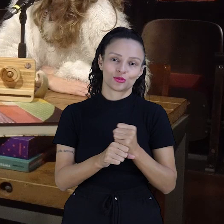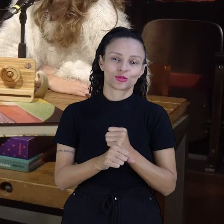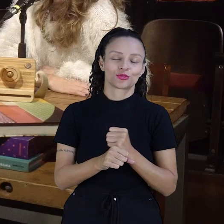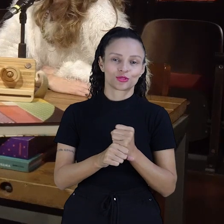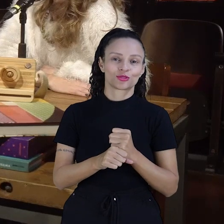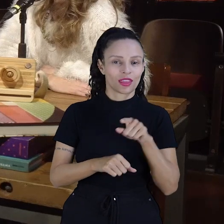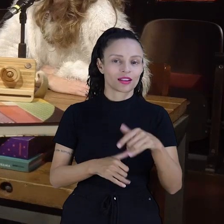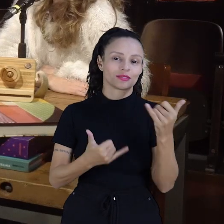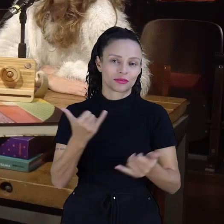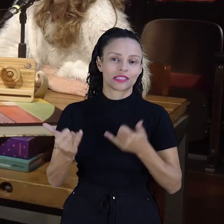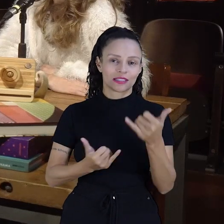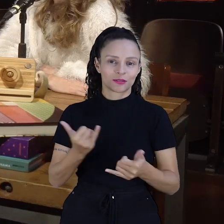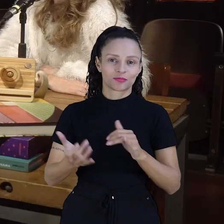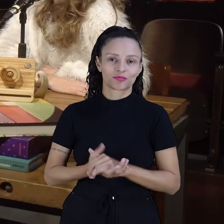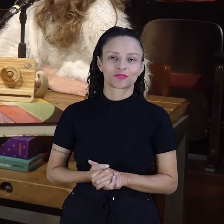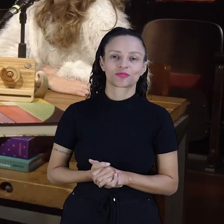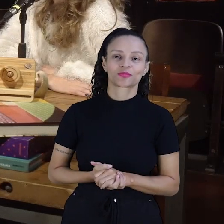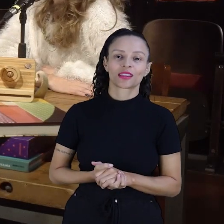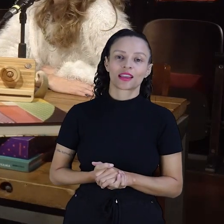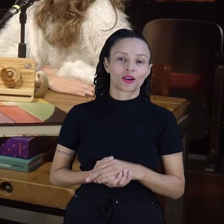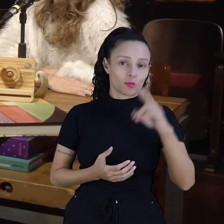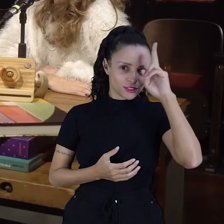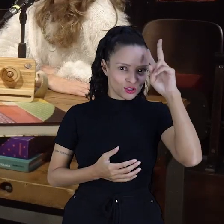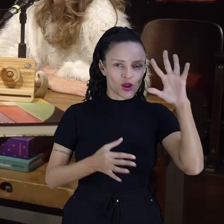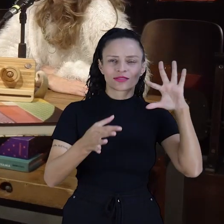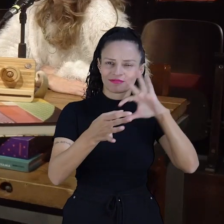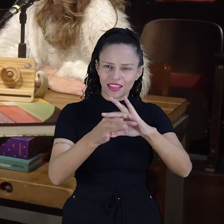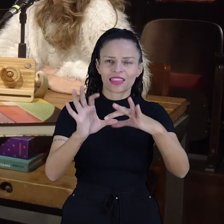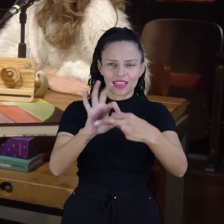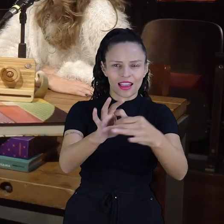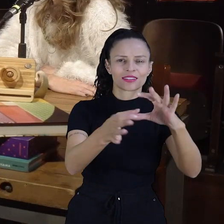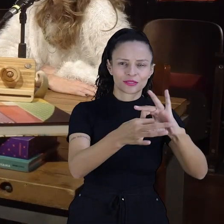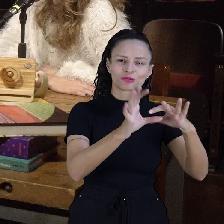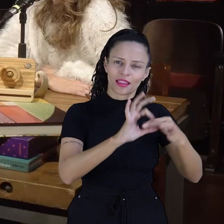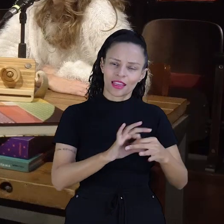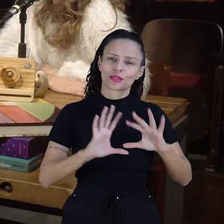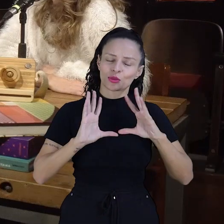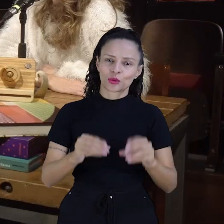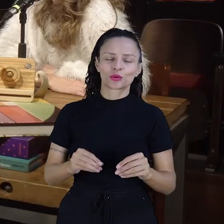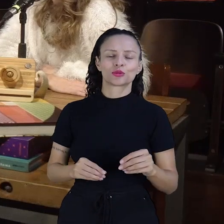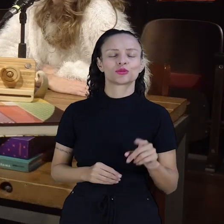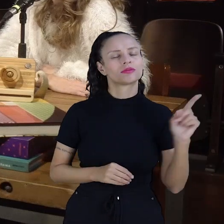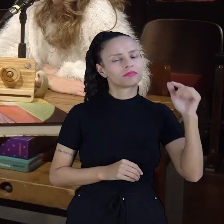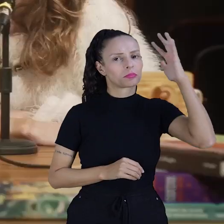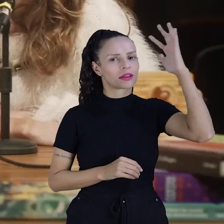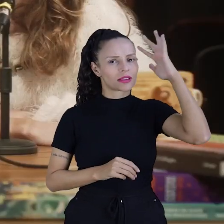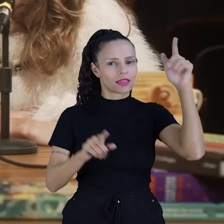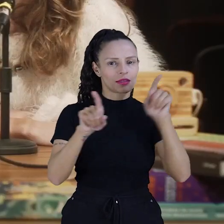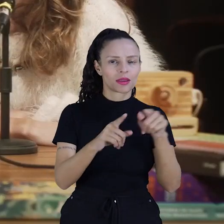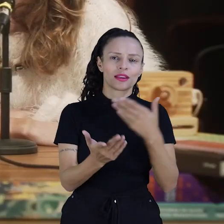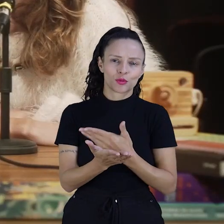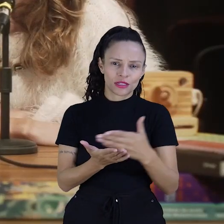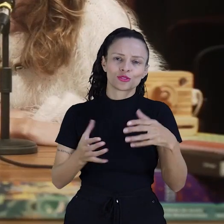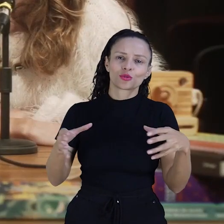anos. 20 anos nessa brincadeira. Como as histórias se entrelaçam, né? Esses repertórios todos. Aí me fez